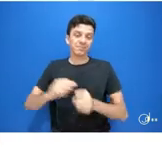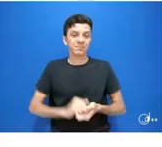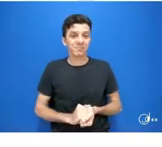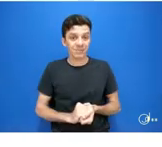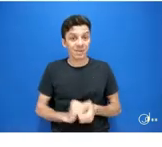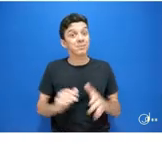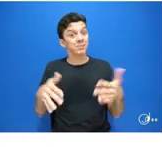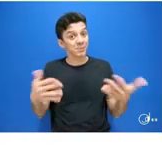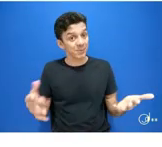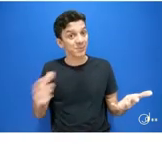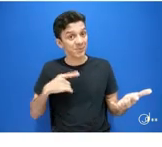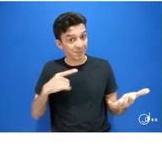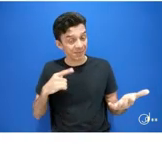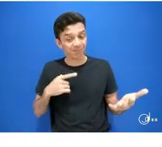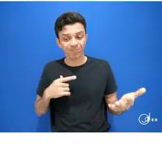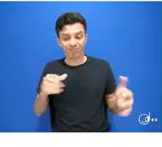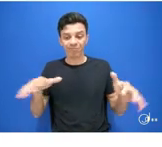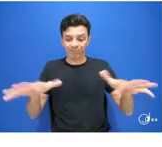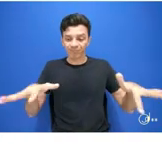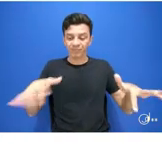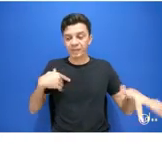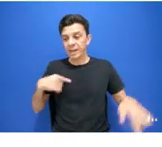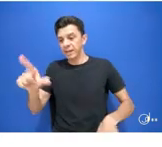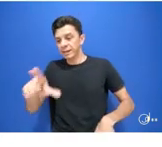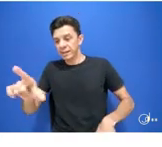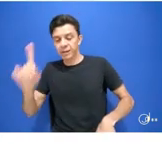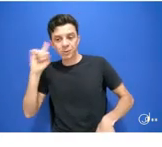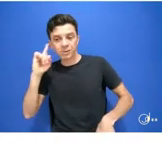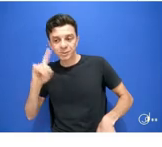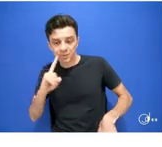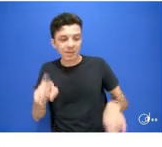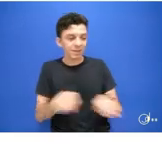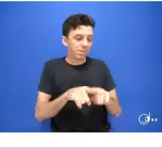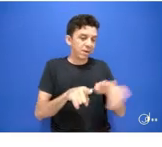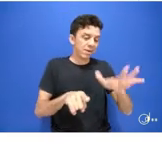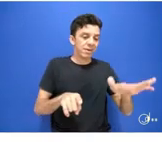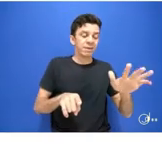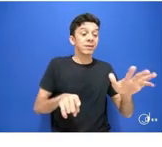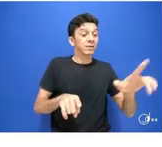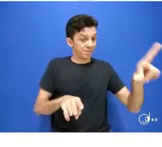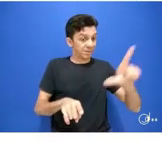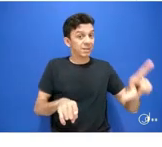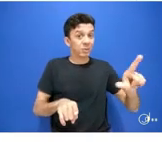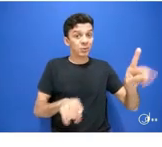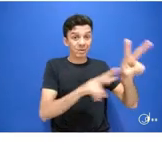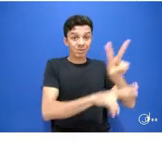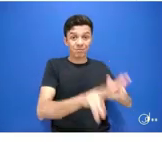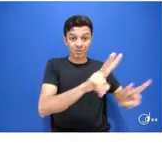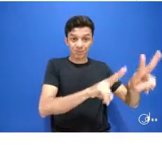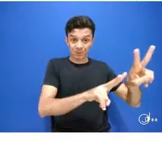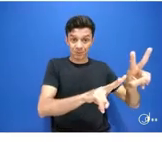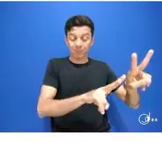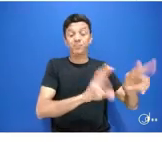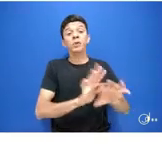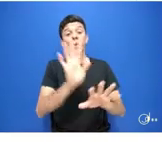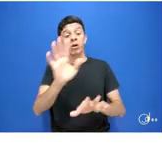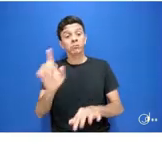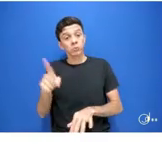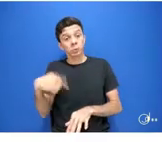Então, embora existam essas duas nomenclaturas, literatura surda e literatura visual, a seguir, nesta